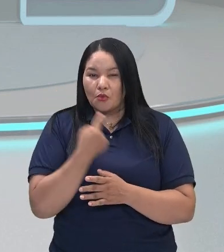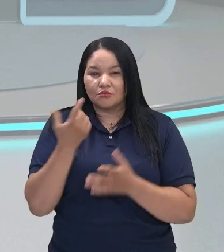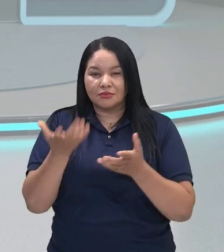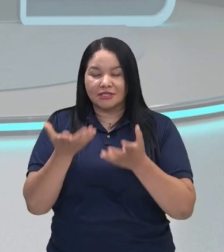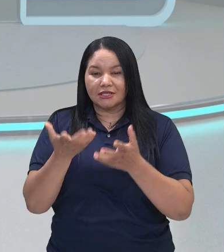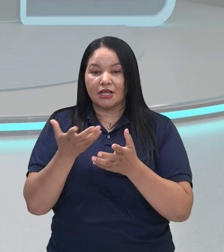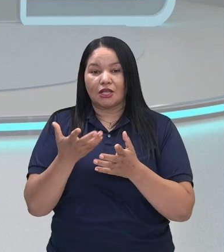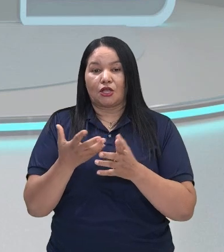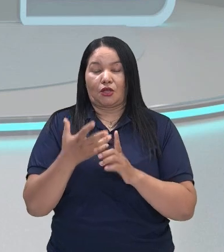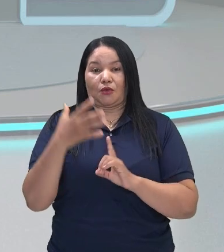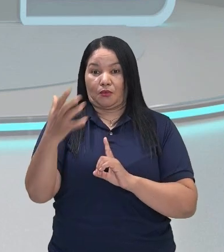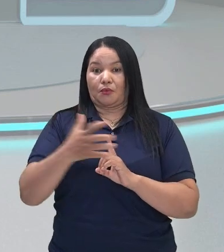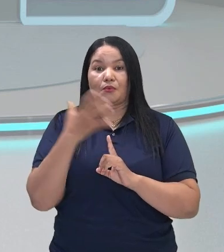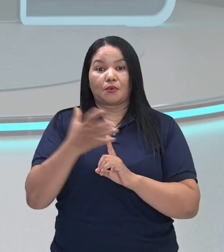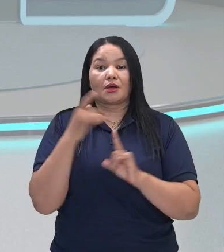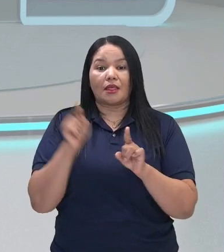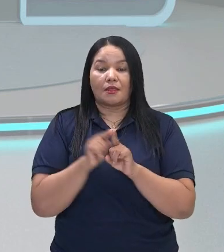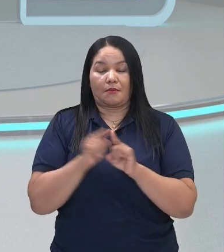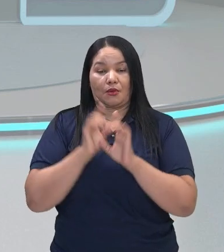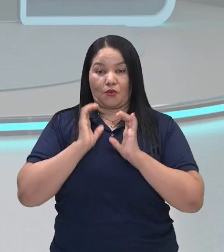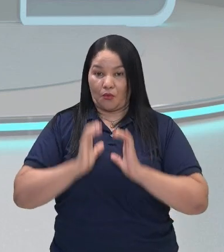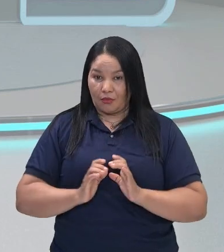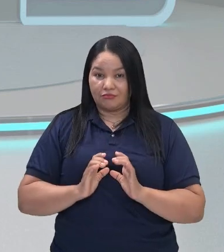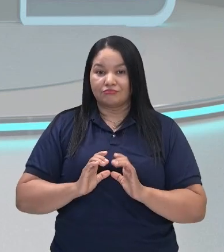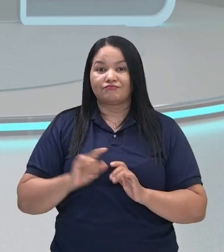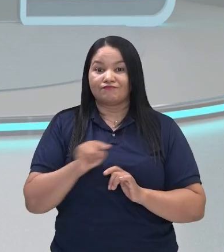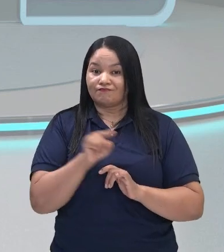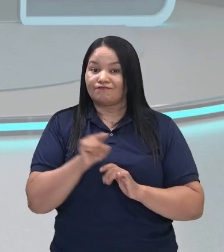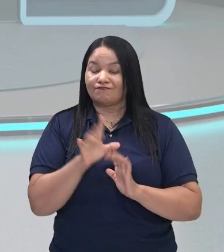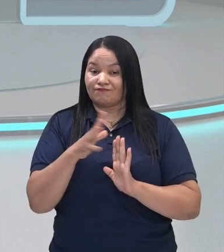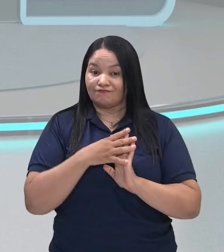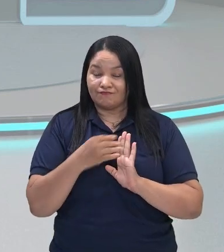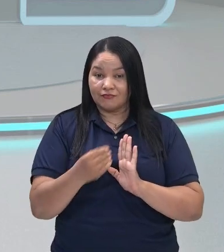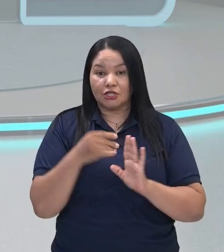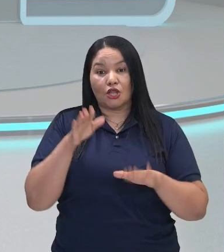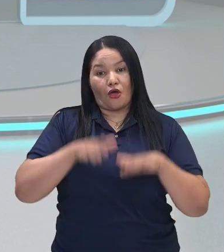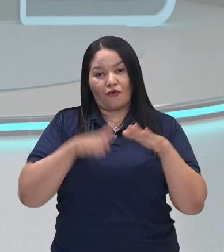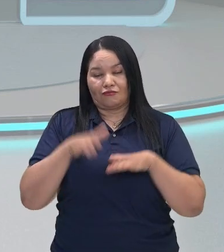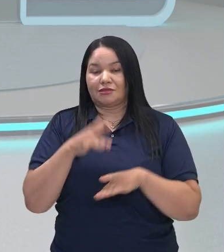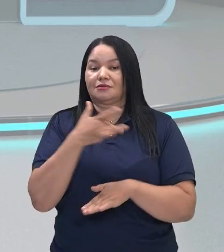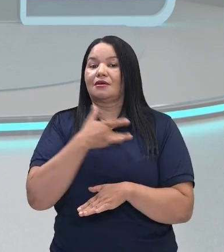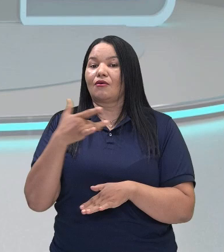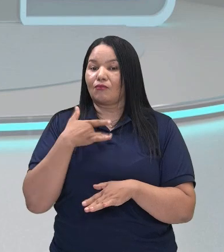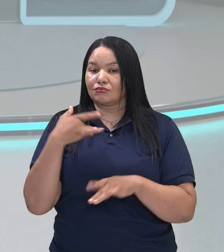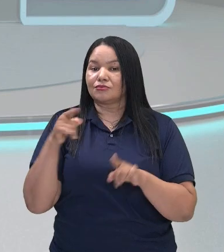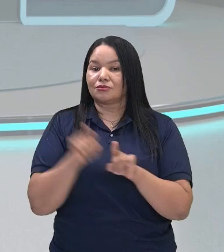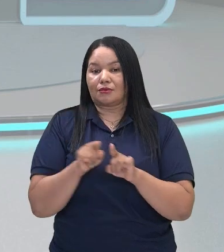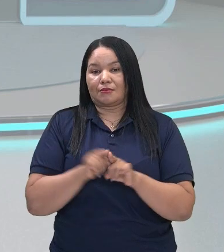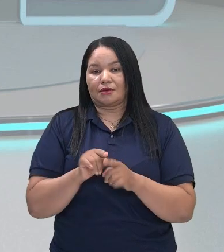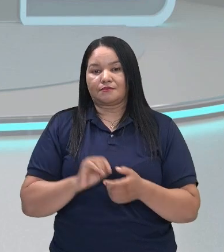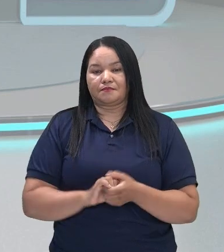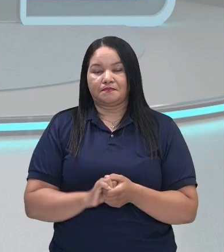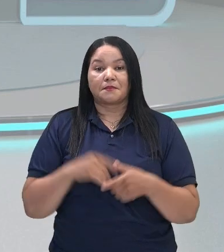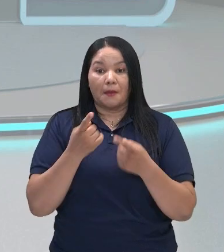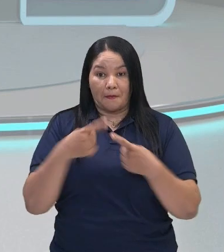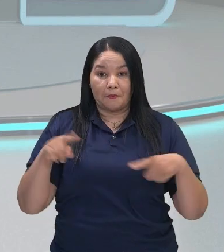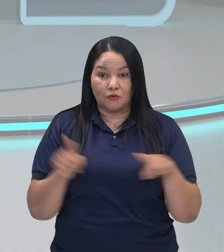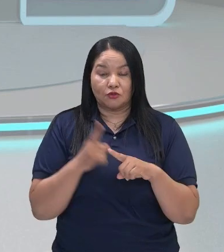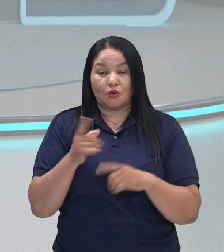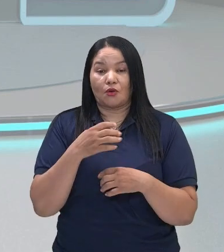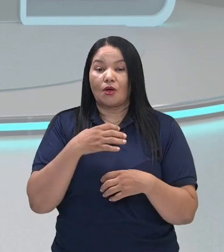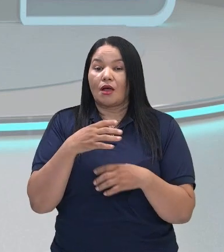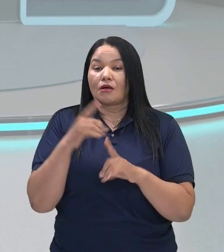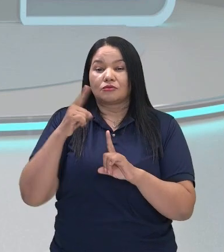No nosso comportamento, levando até a afetar a nossa saúde. Então, a música é uma forma